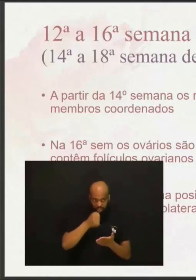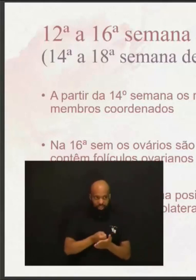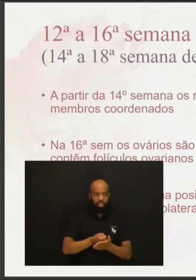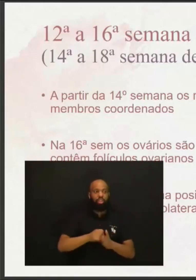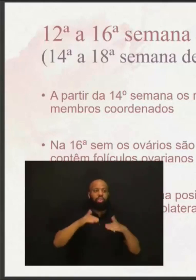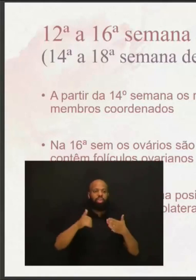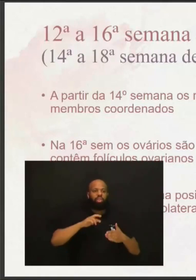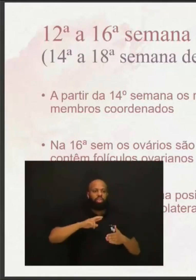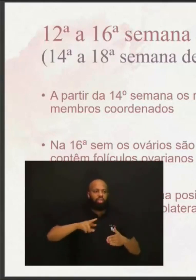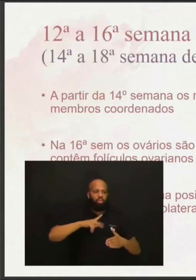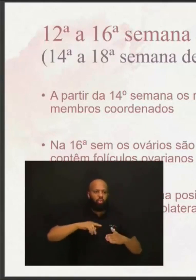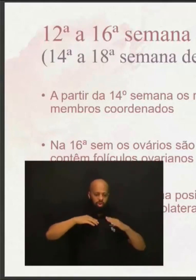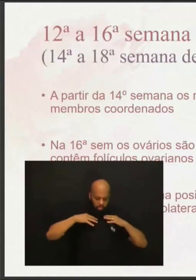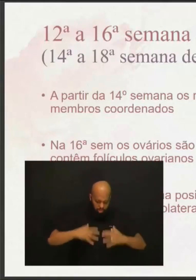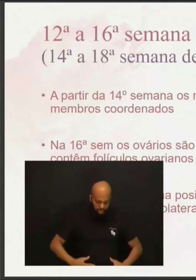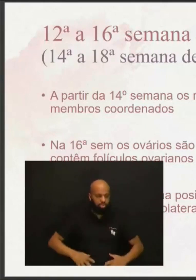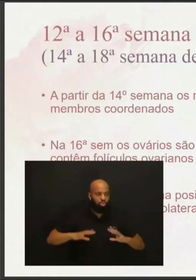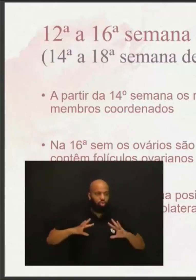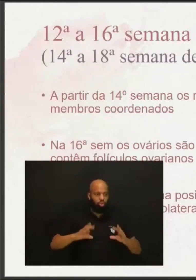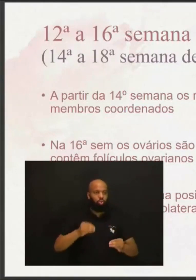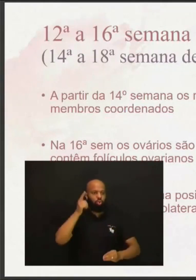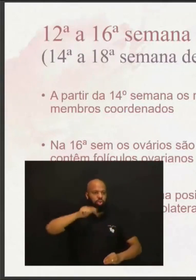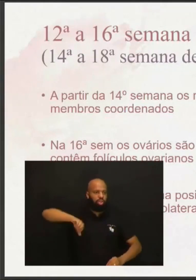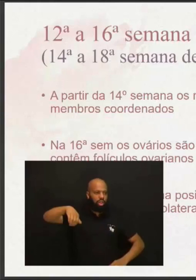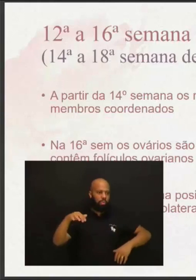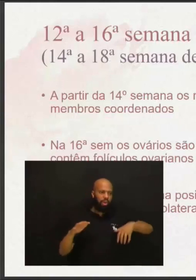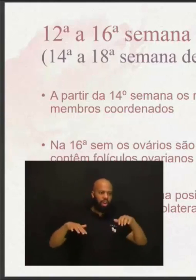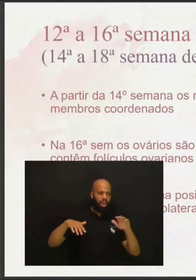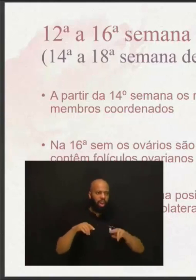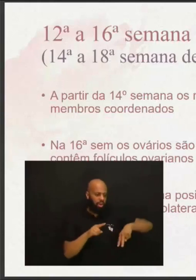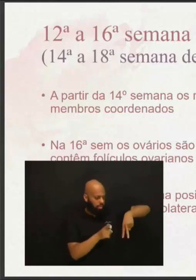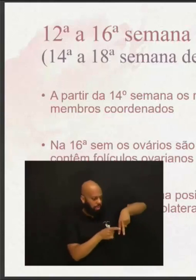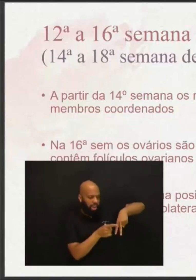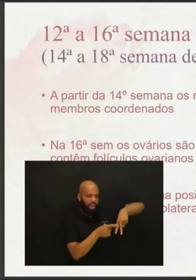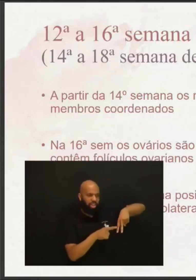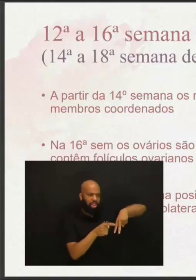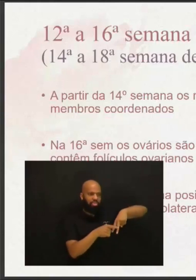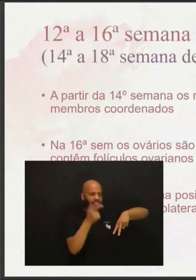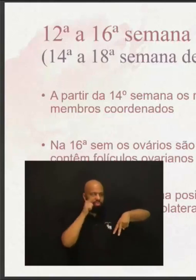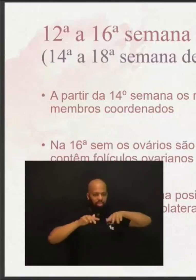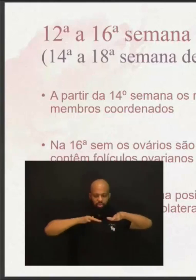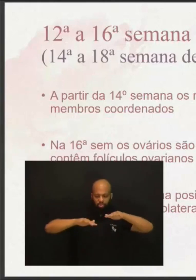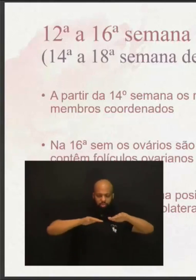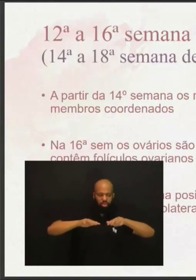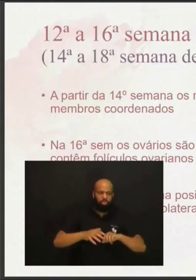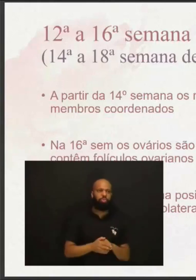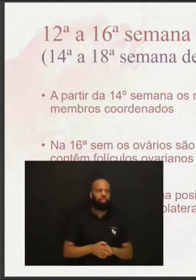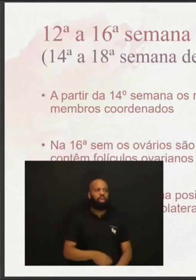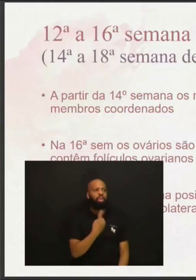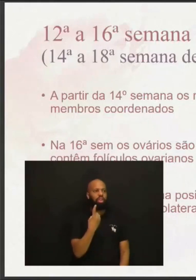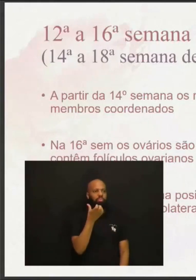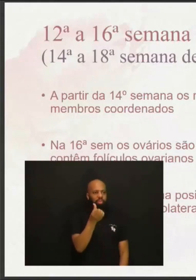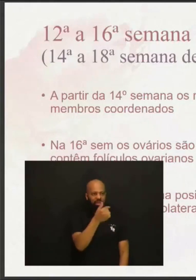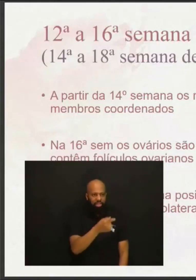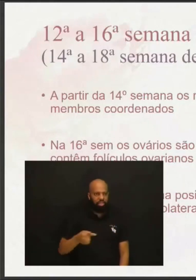balança mais como um todo. Ele consegue balançar braços e pernas separadamente. 16ª semana,